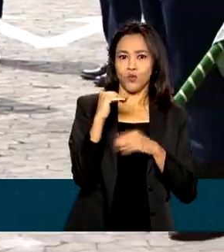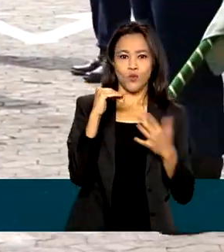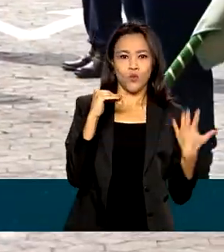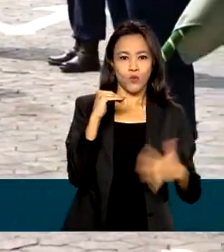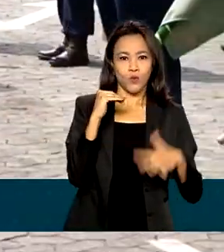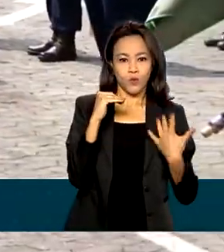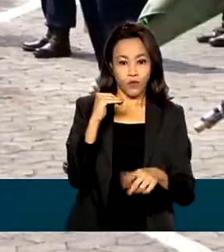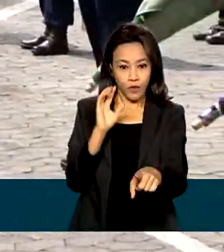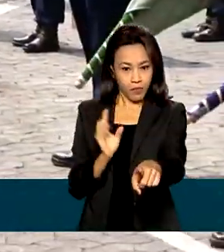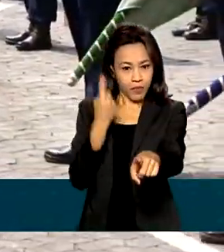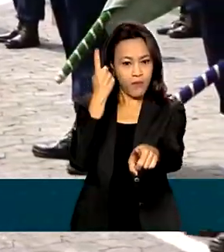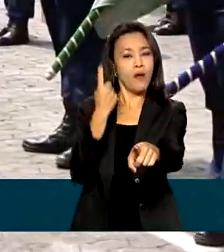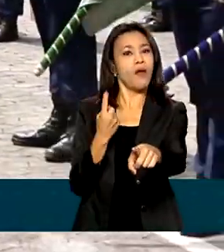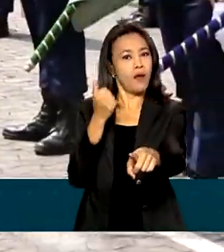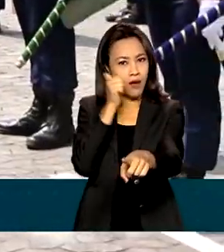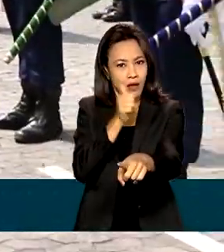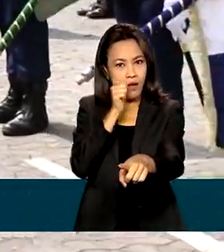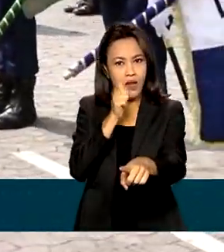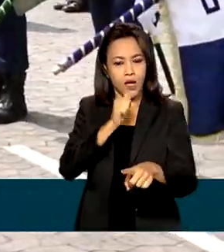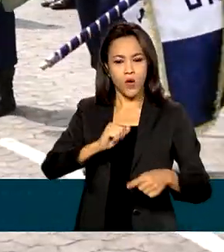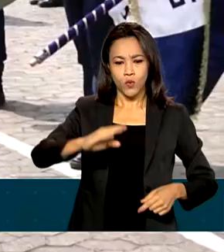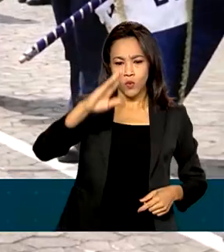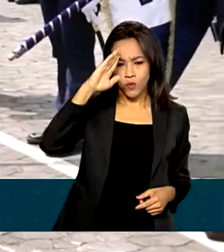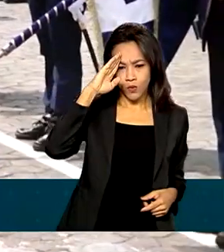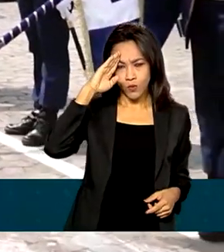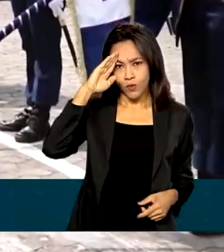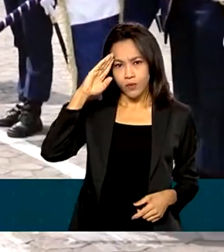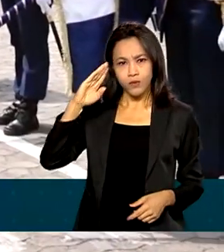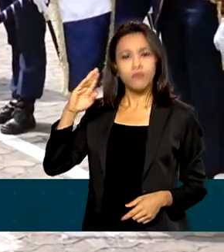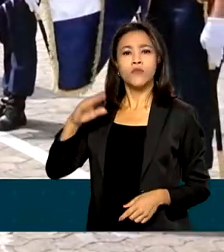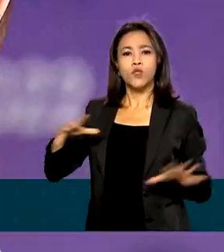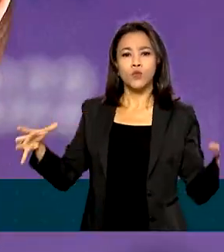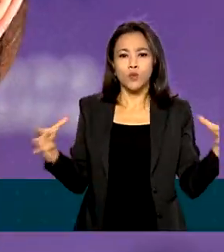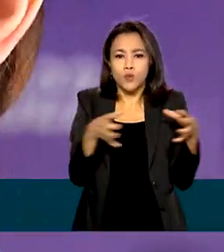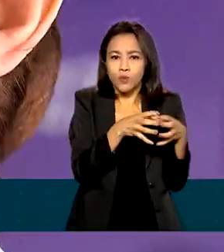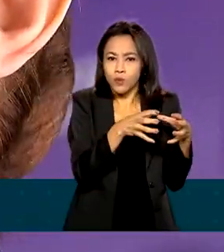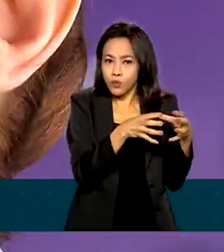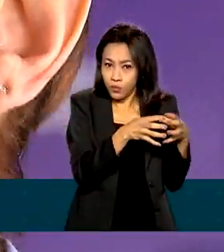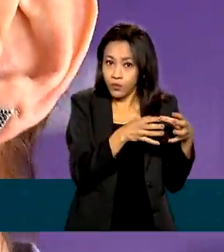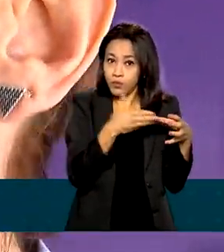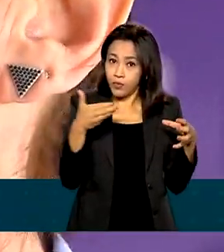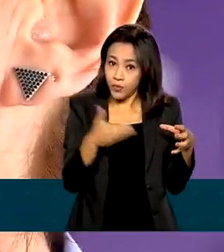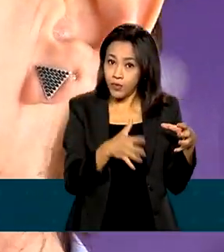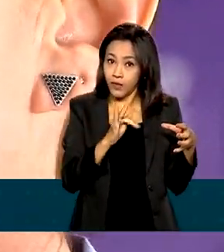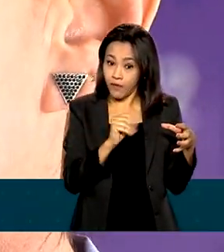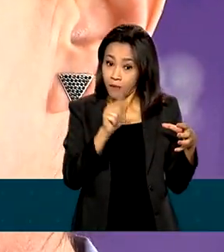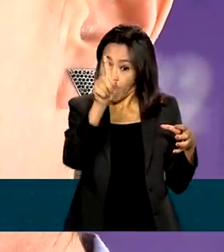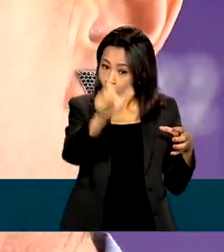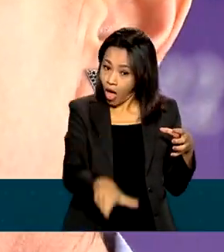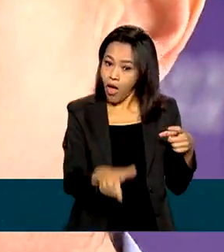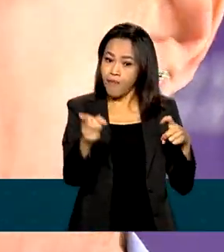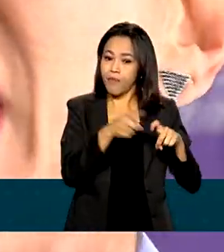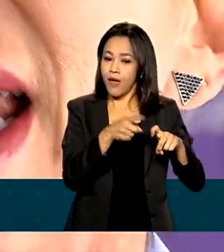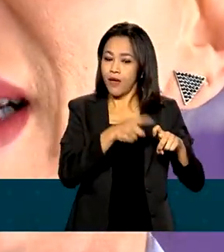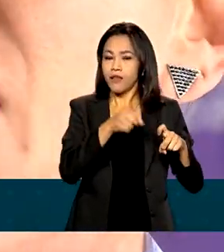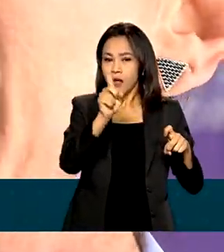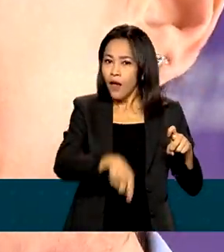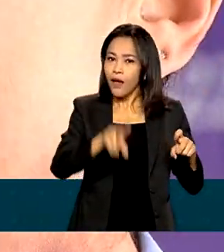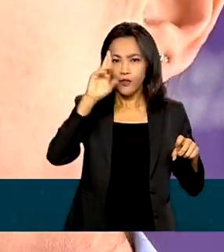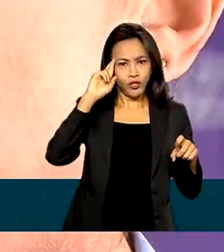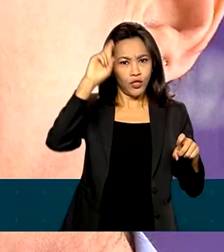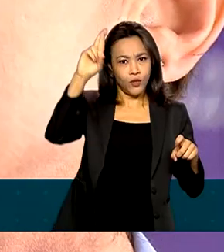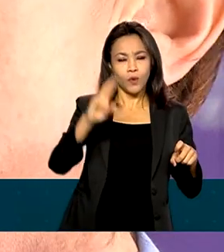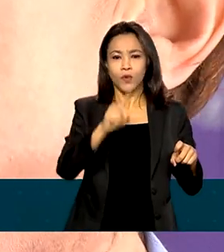foi pioneira ao assumir o comando de uma organização militar da Força Aérea. Médica, atua como diretora no